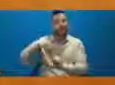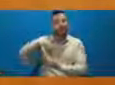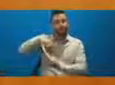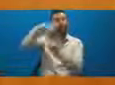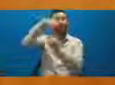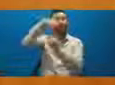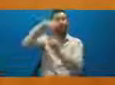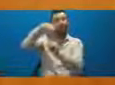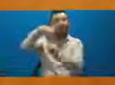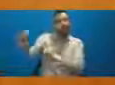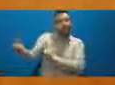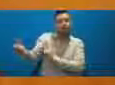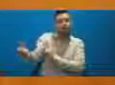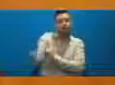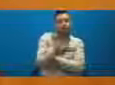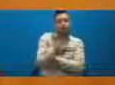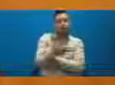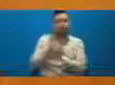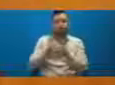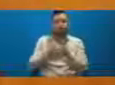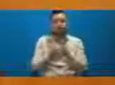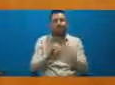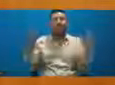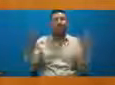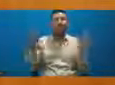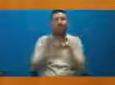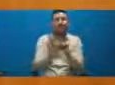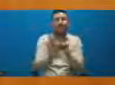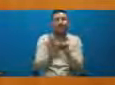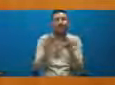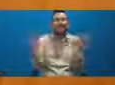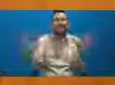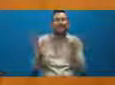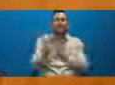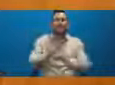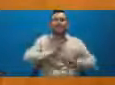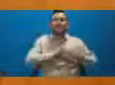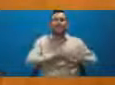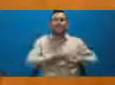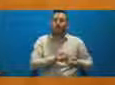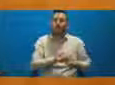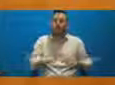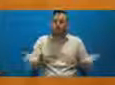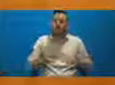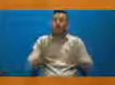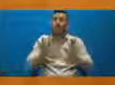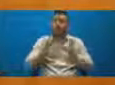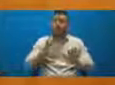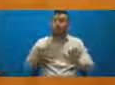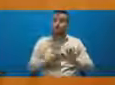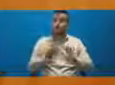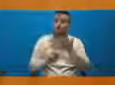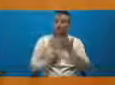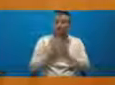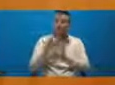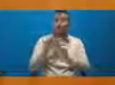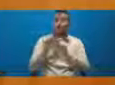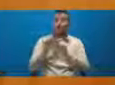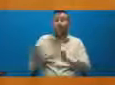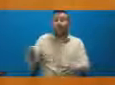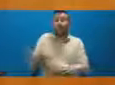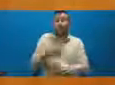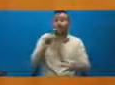moderno democrático livre e solidário é para isso que vamos construir esse